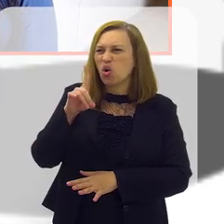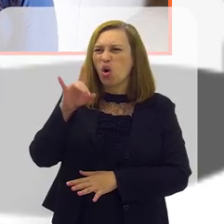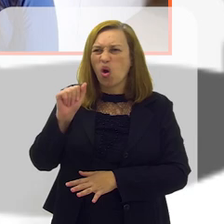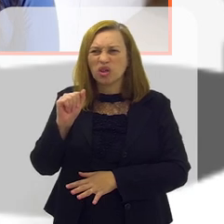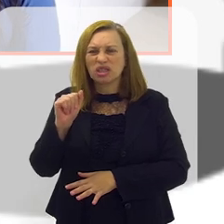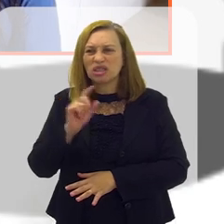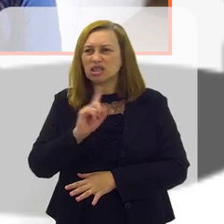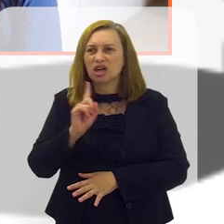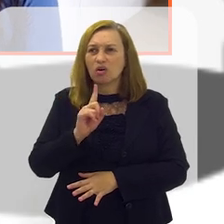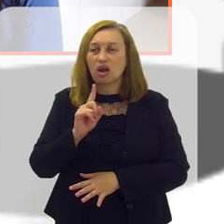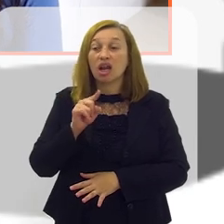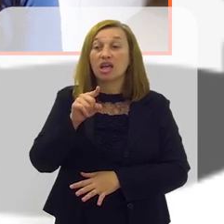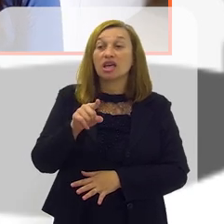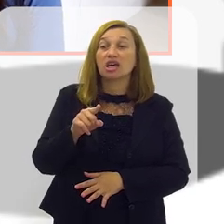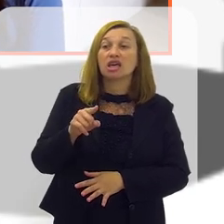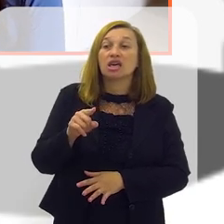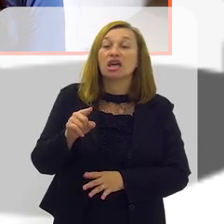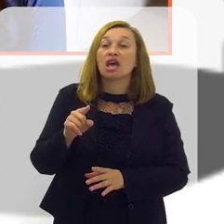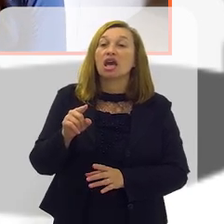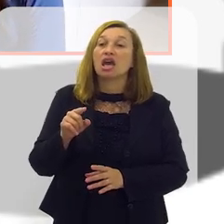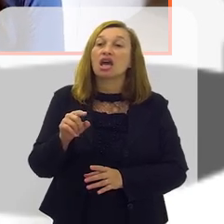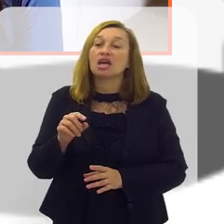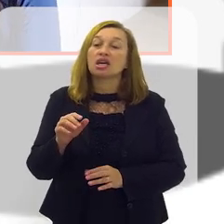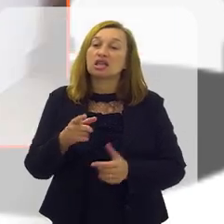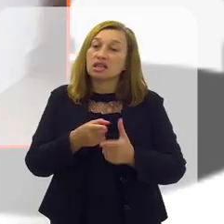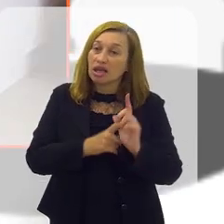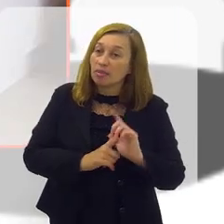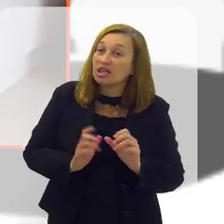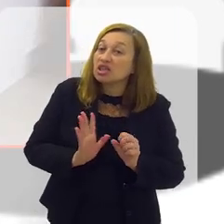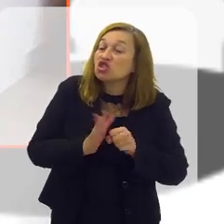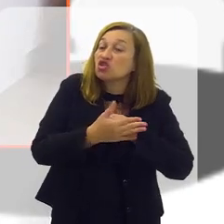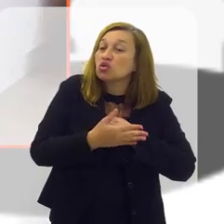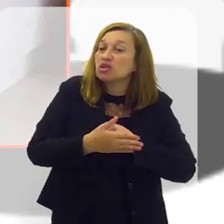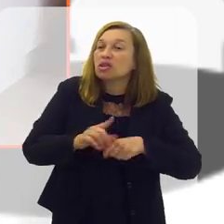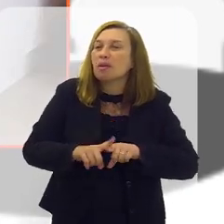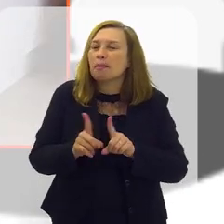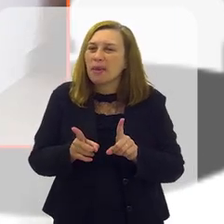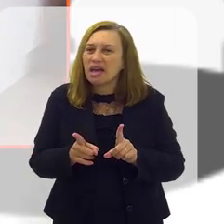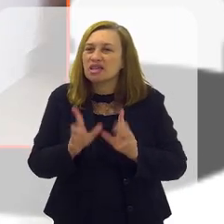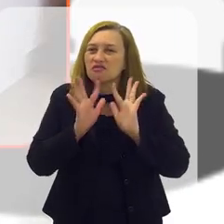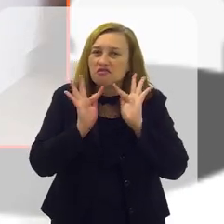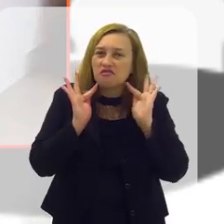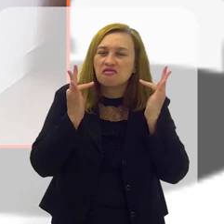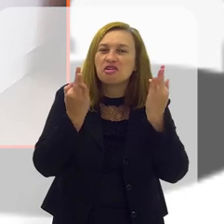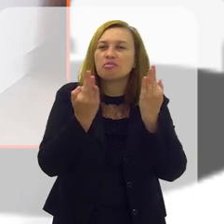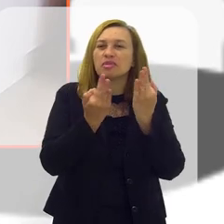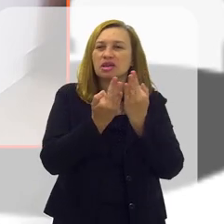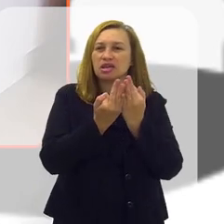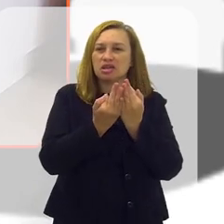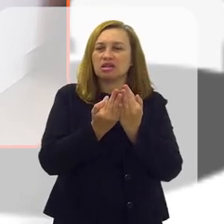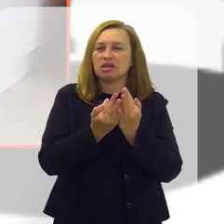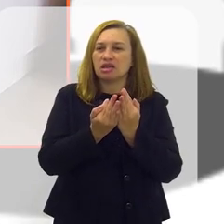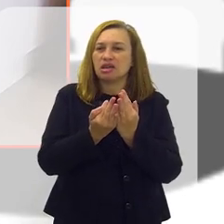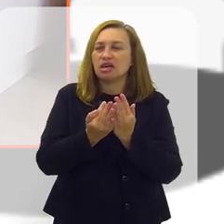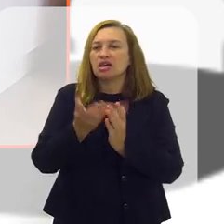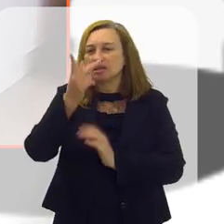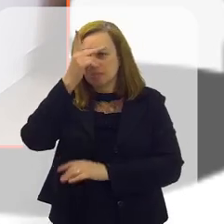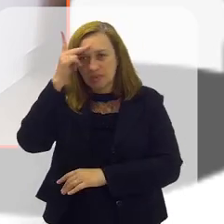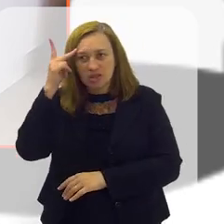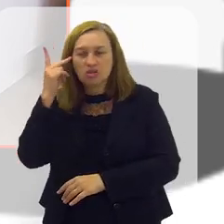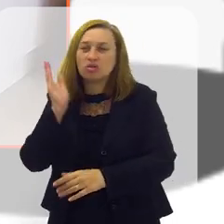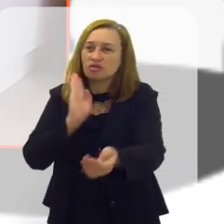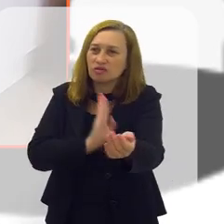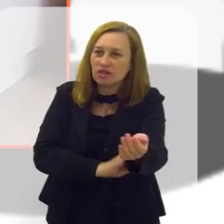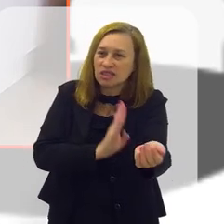coda essa aí estão os nomenclatura. codependentes anônimos, que até mais recente, mas para familiares de alcoolistas,